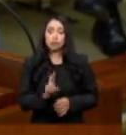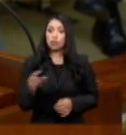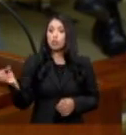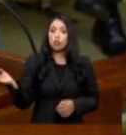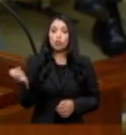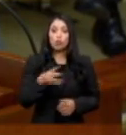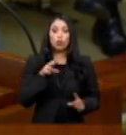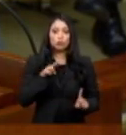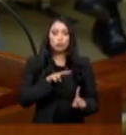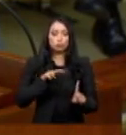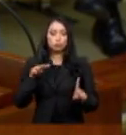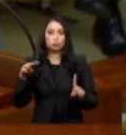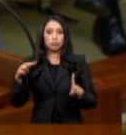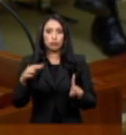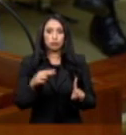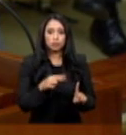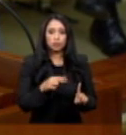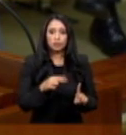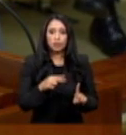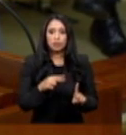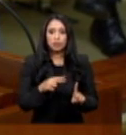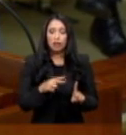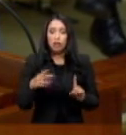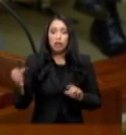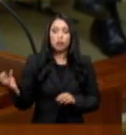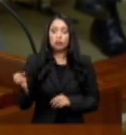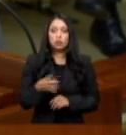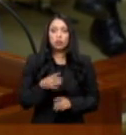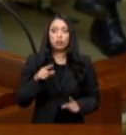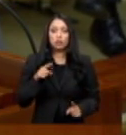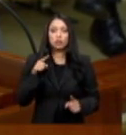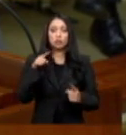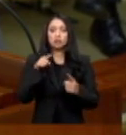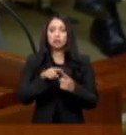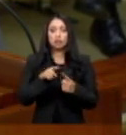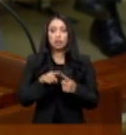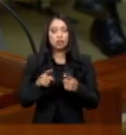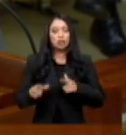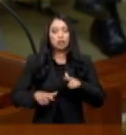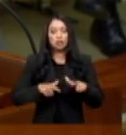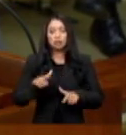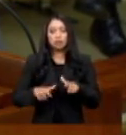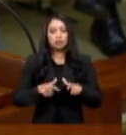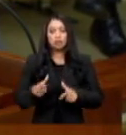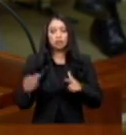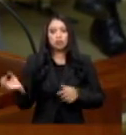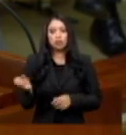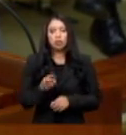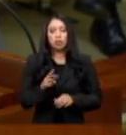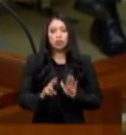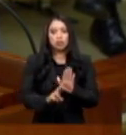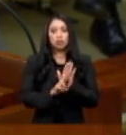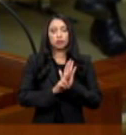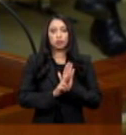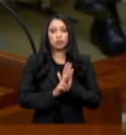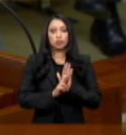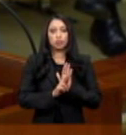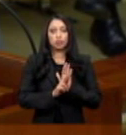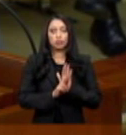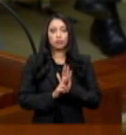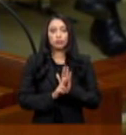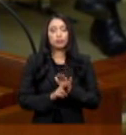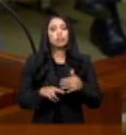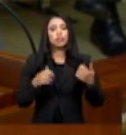novos pontos de vista, novos destinatários dos serviços, novos provedores e novos recursos. E